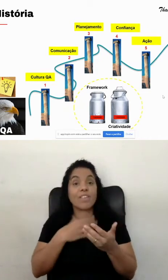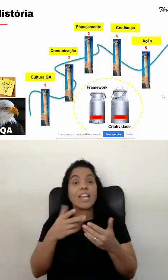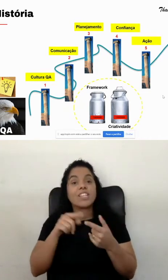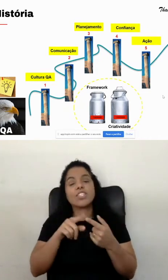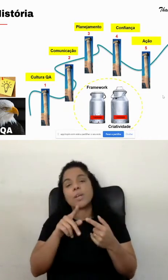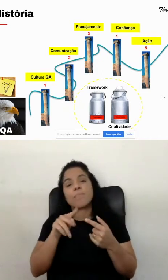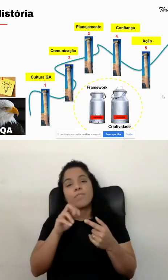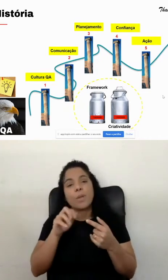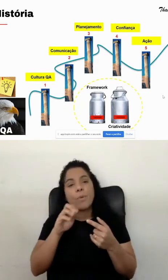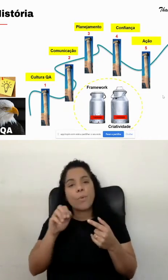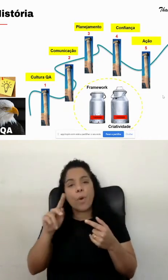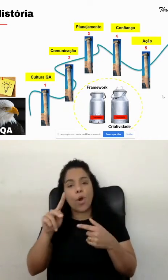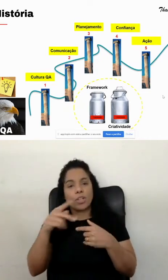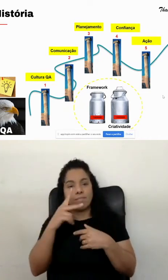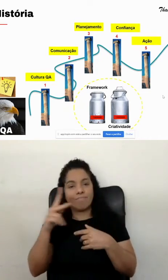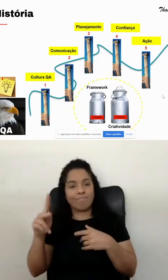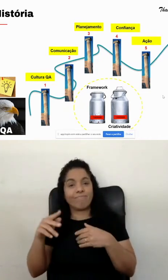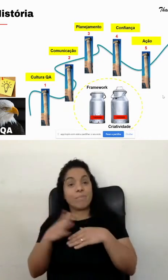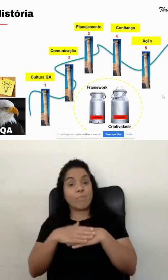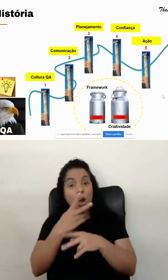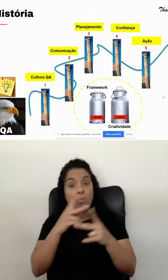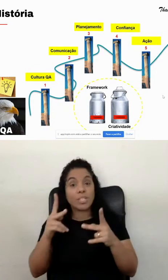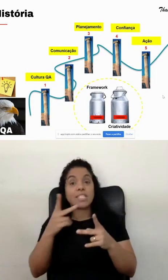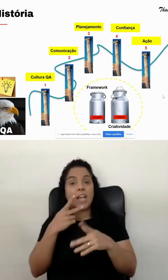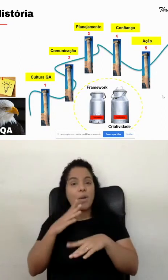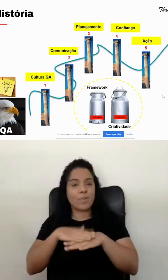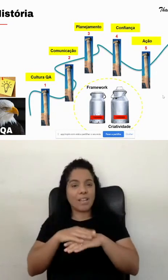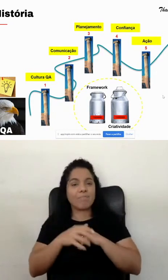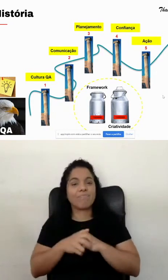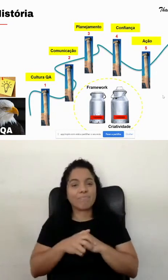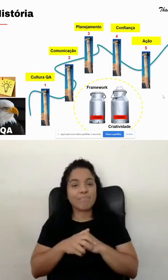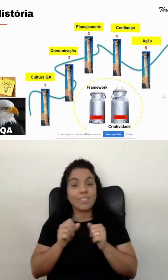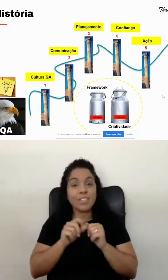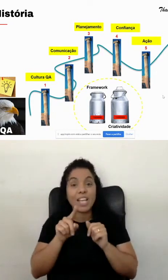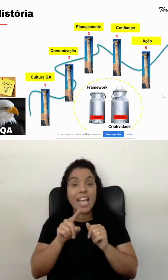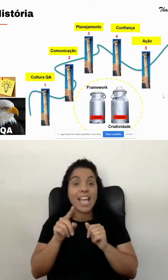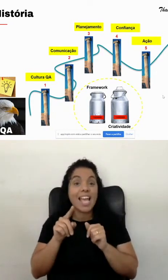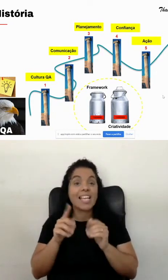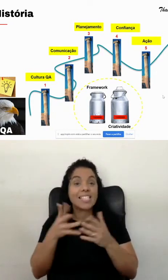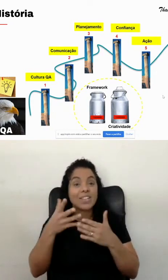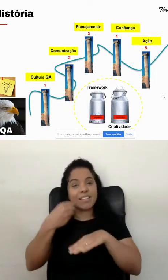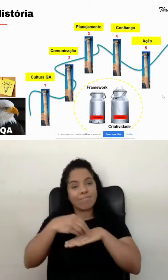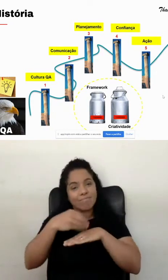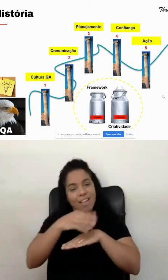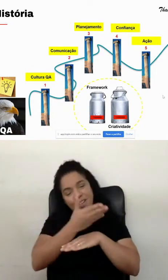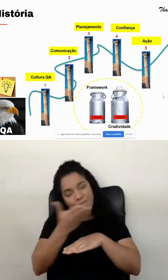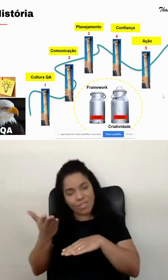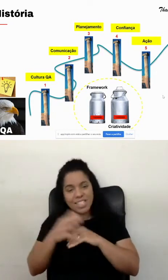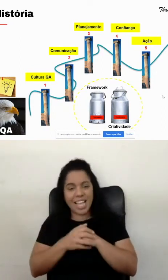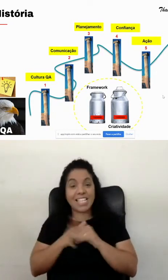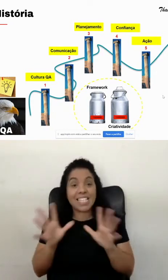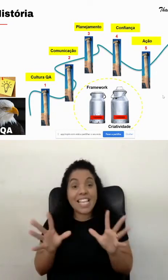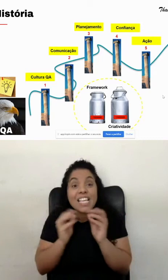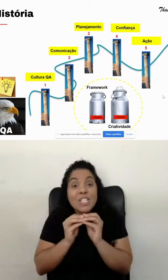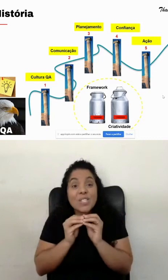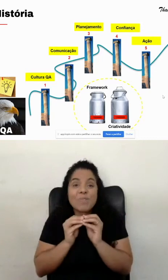framework aí próprio seu, bem autoral. Essa é a historinha que eu queria contar para vocês, assim, bem